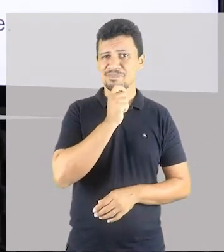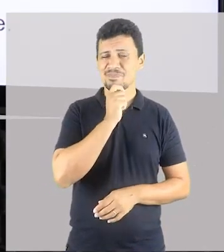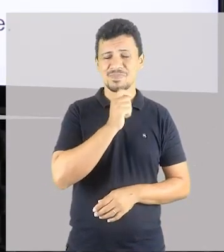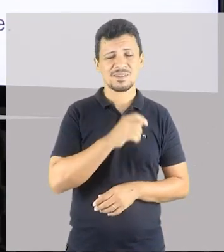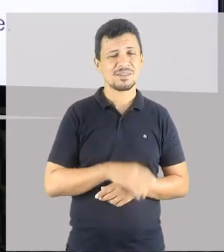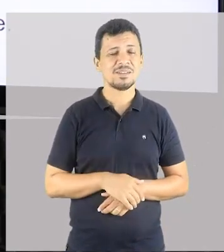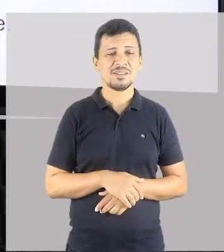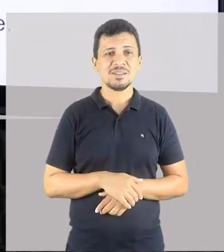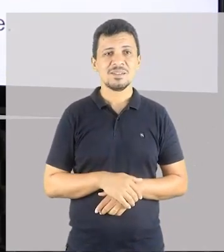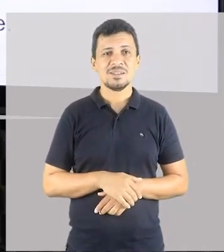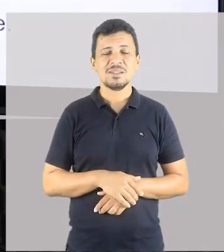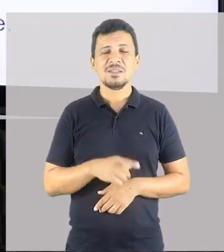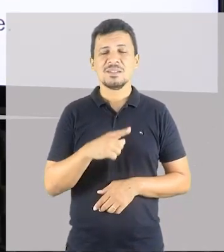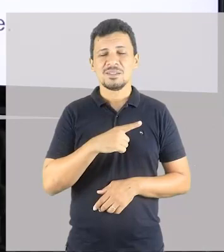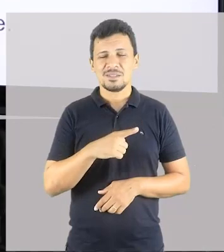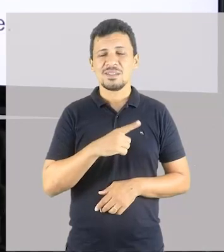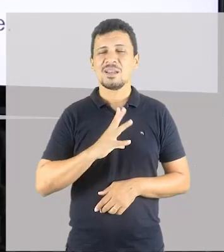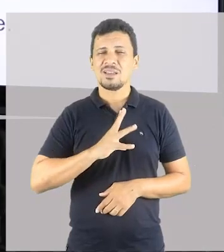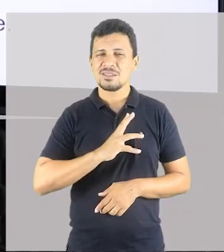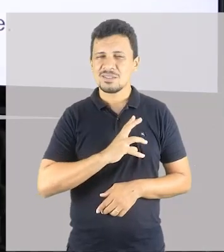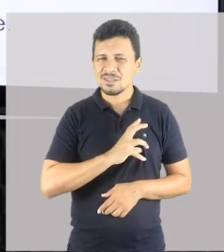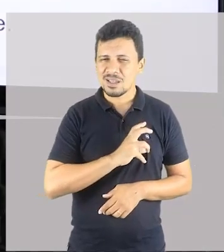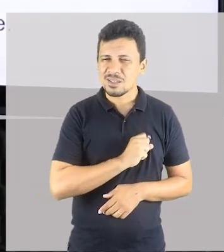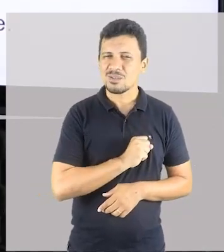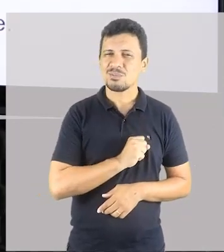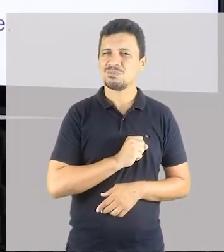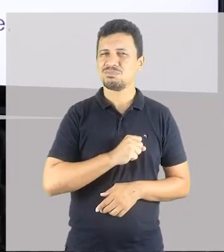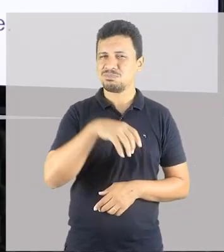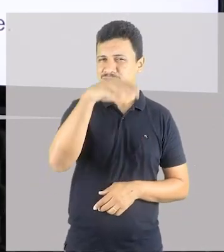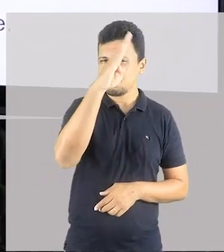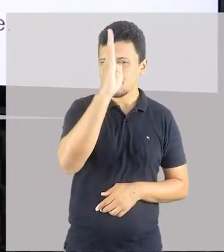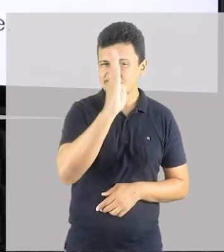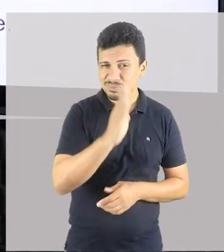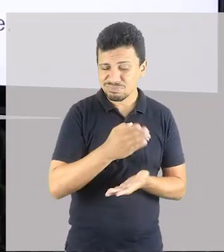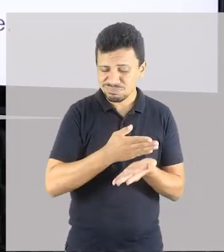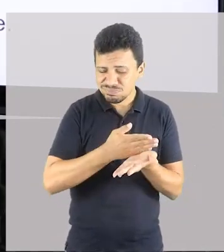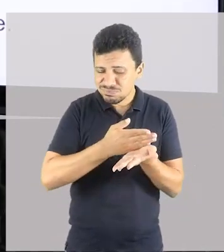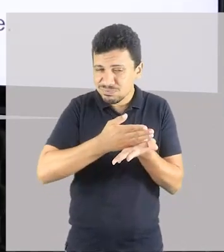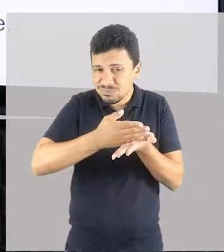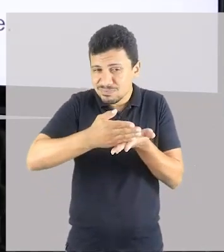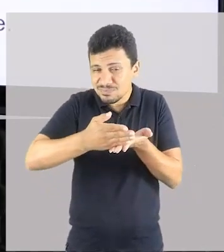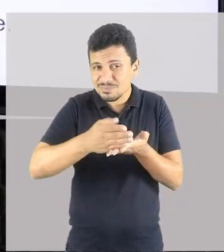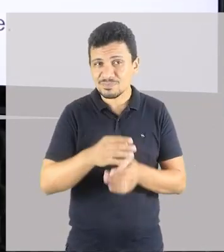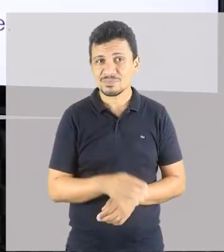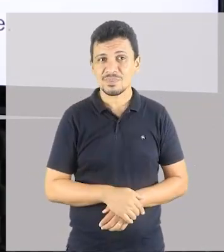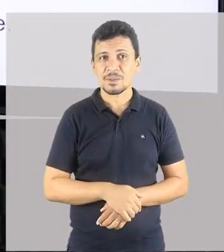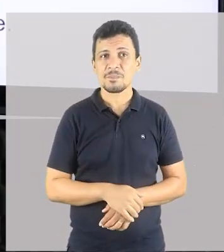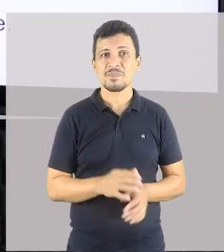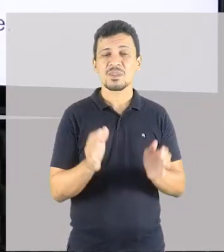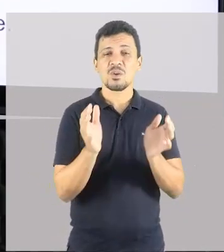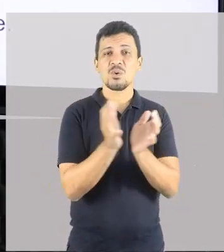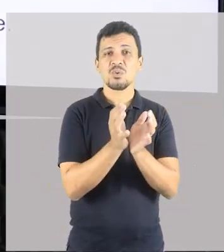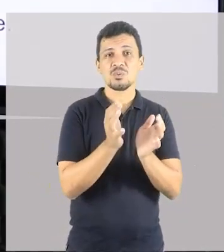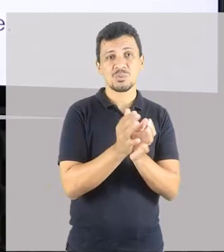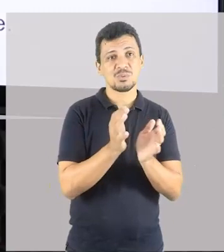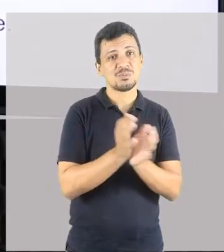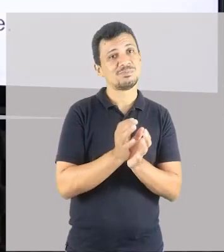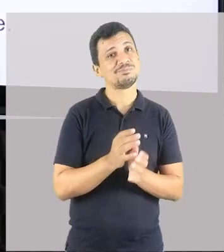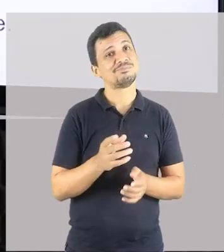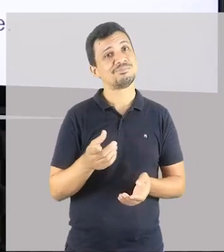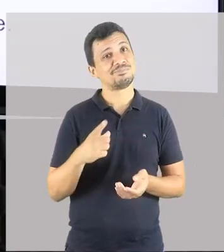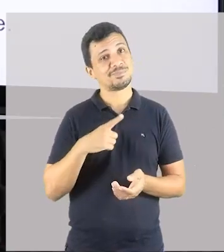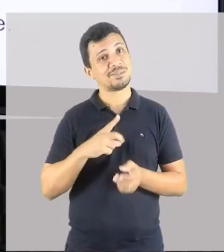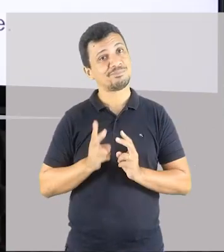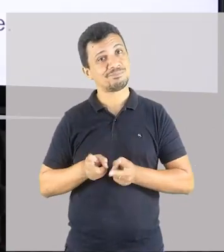vamos ter esse nacionalismo muito incipiente, muito iniciante. Né? Os grupos nacionalistas conservadores, né,